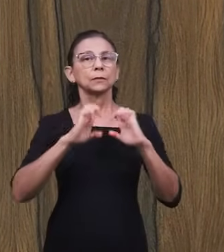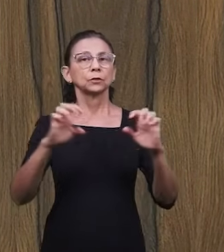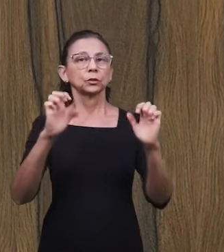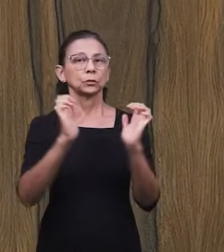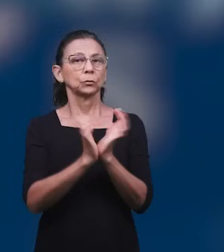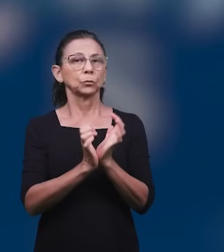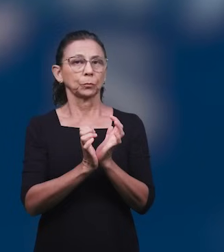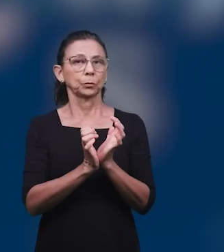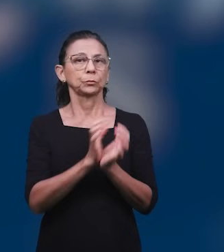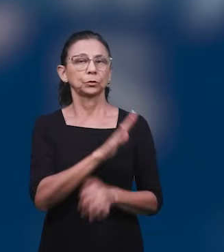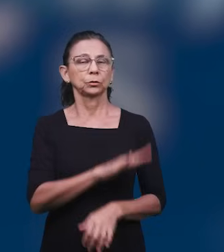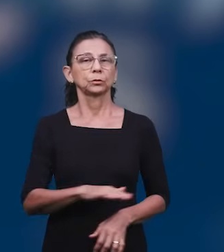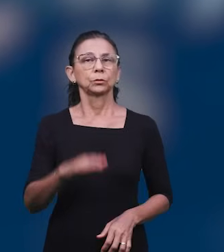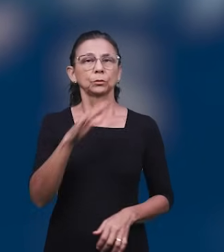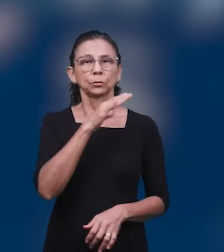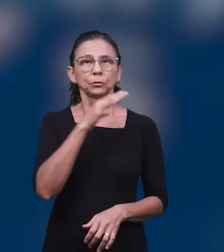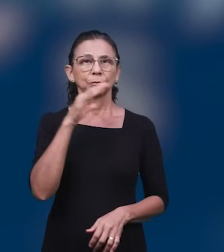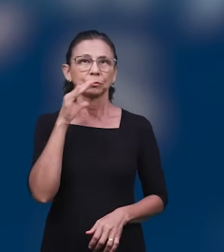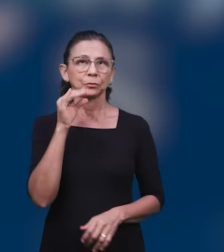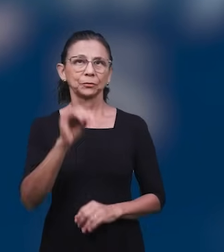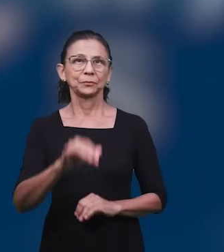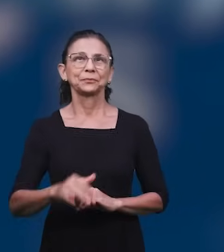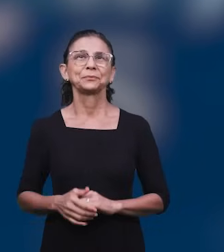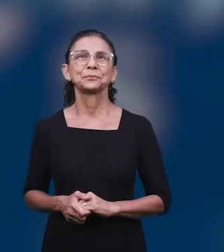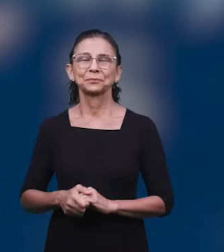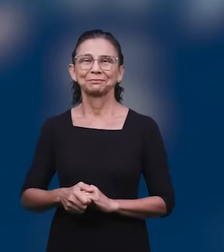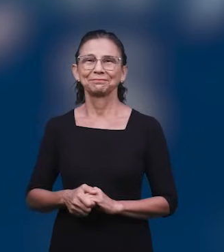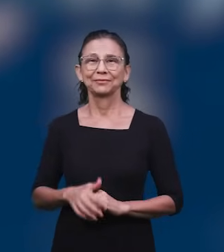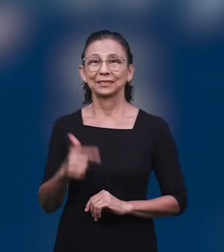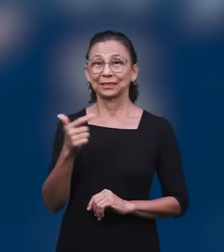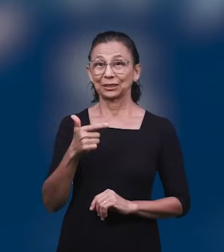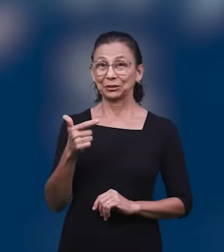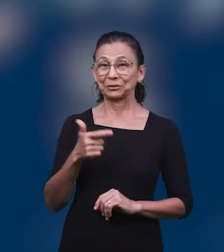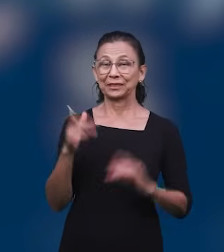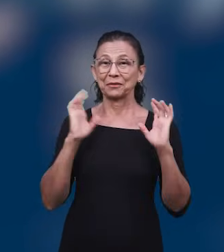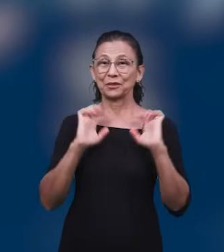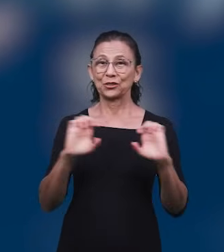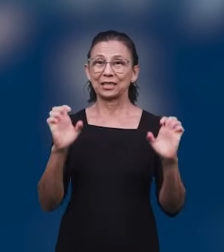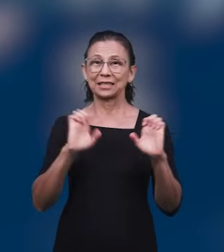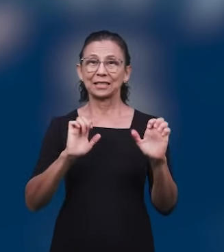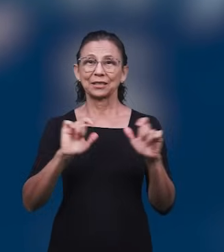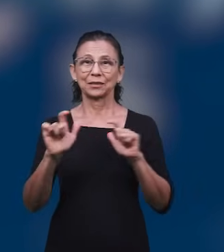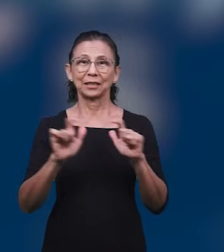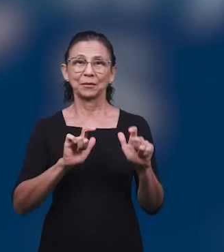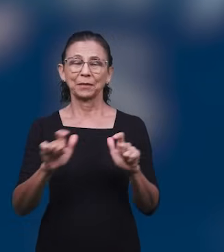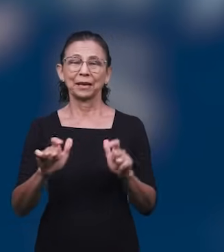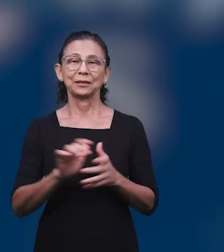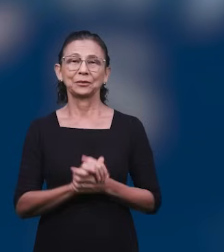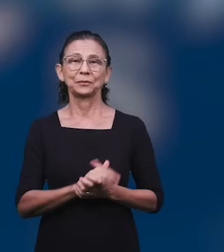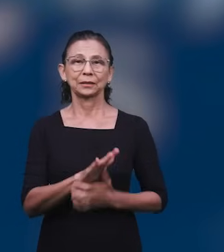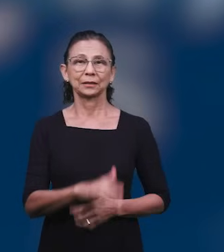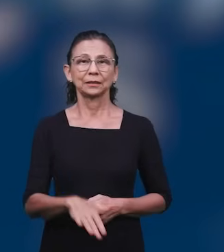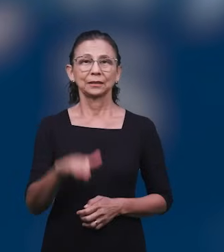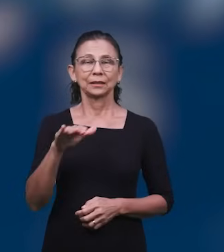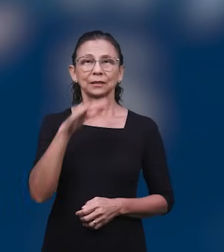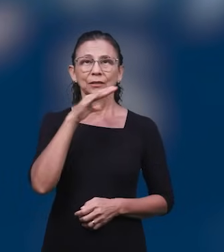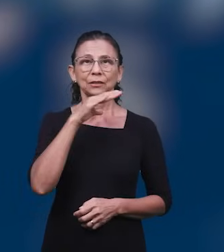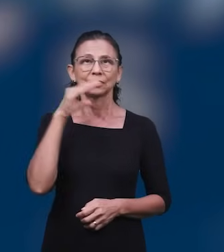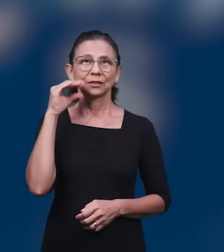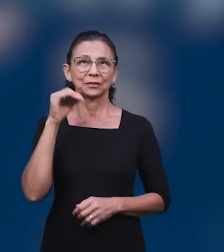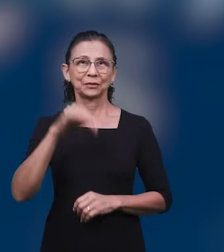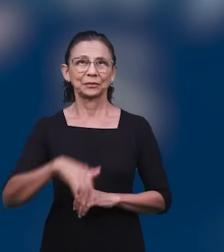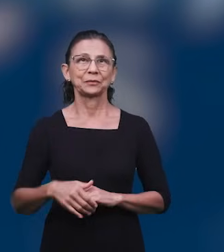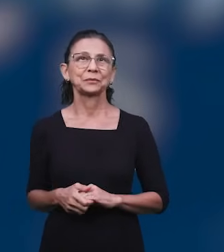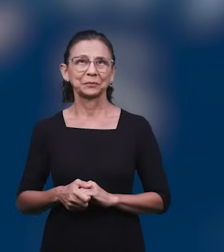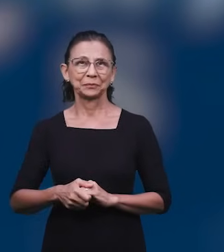de classes. Aconteceu em Tangará da Serra a segunda evangelização de crianças, intermediários e adolescentes no